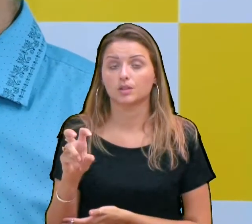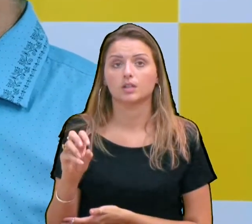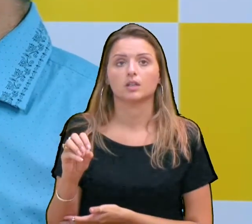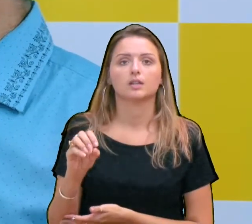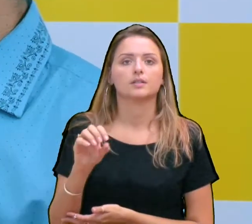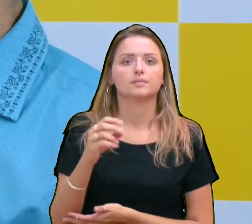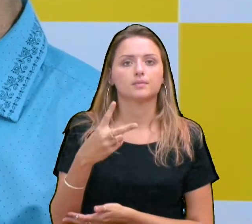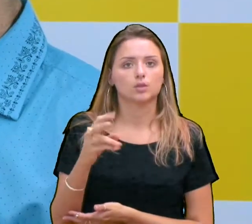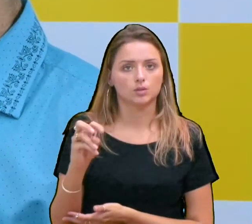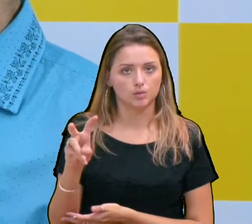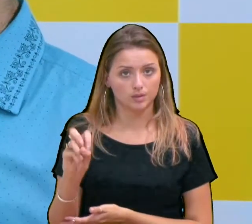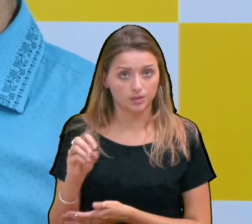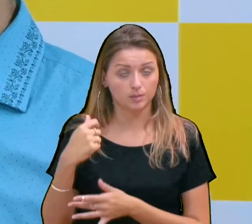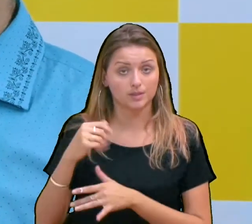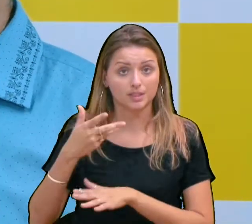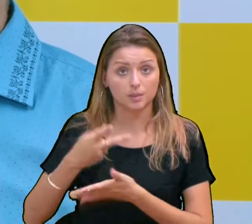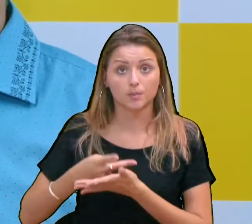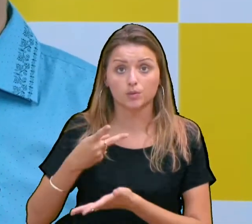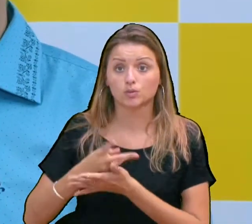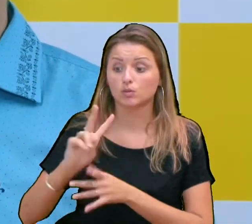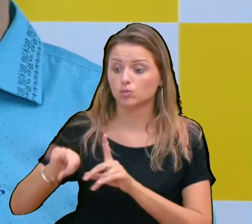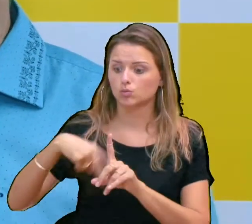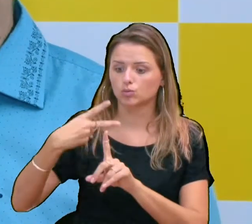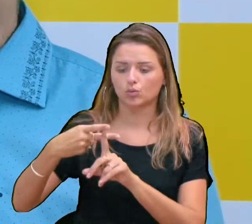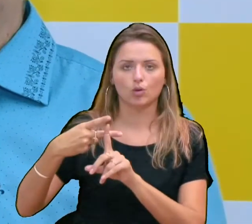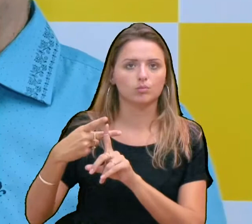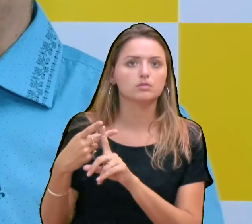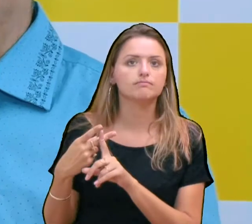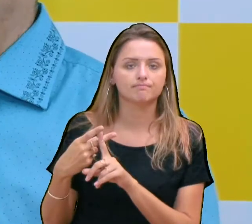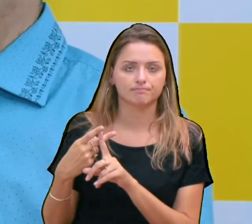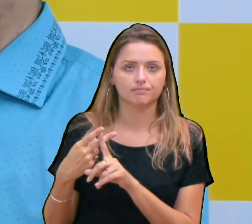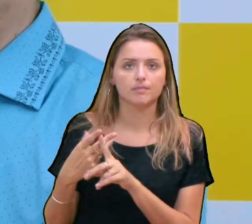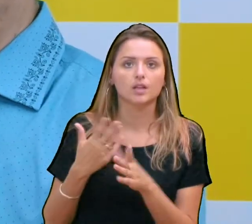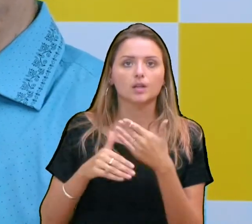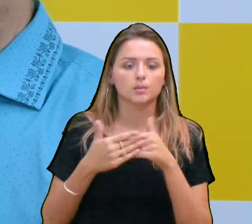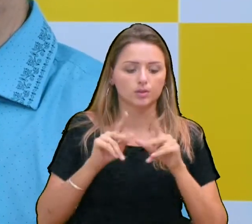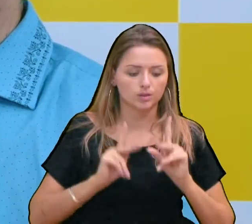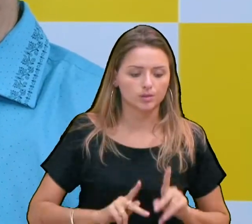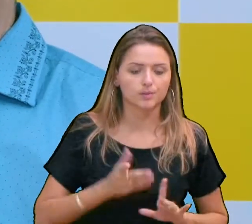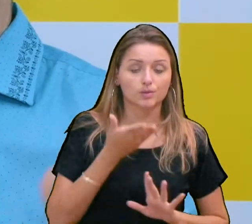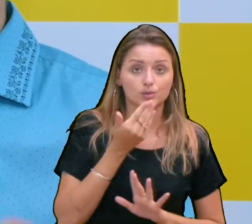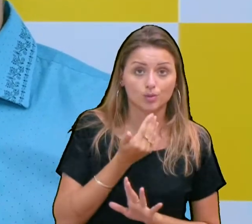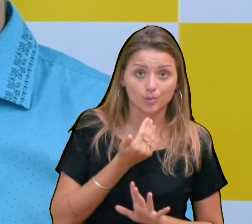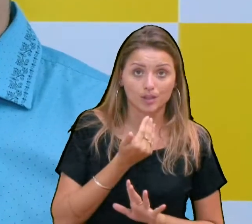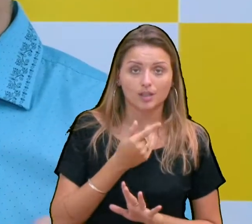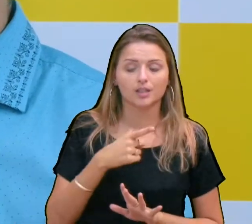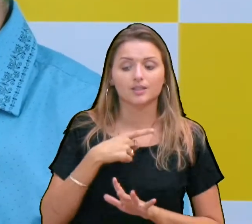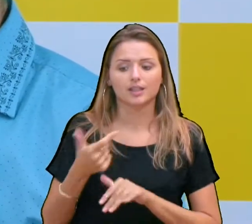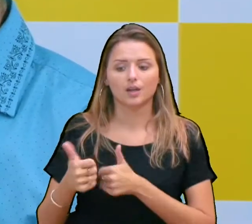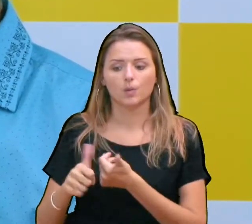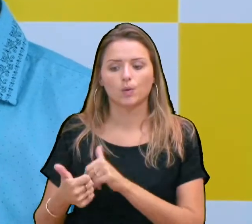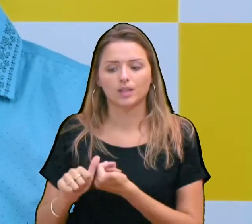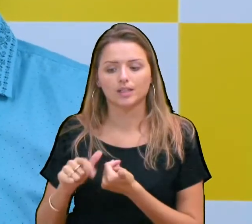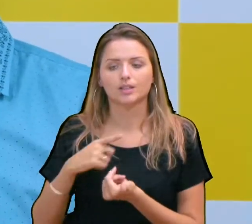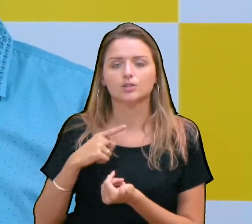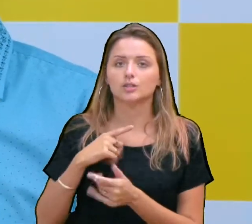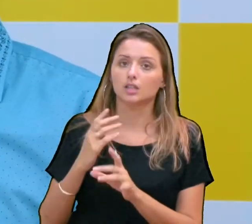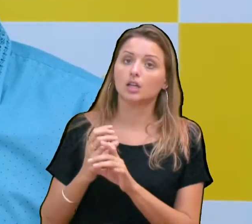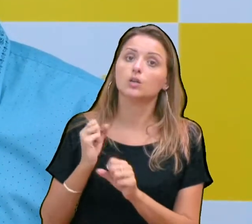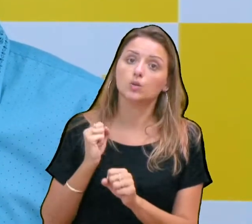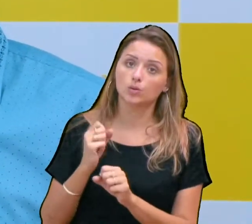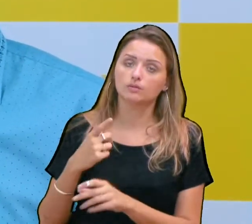que produzir o dobro do alimento, e a gente se preocupa sim que essa sucessão fique lá com qualidade, com renda, e